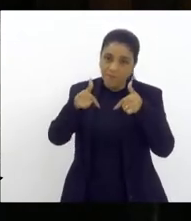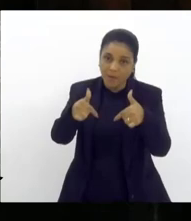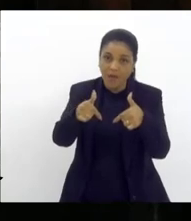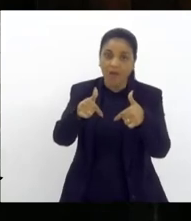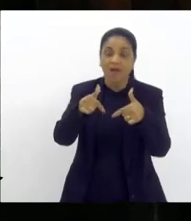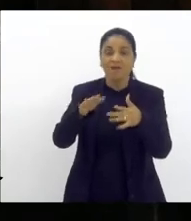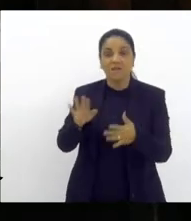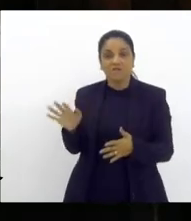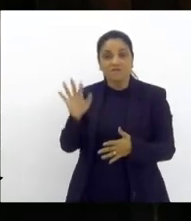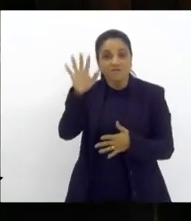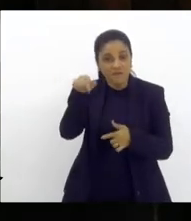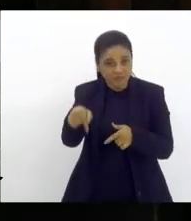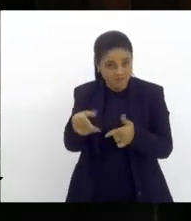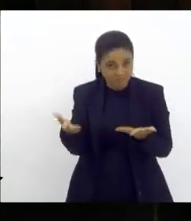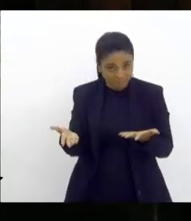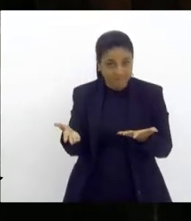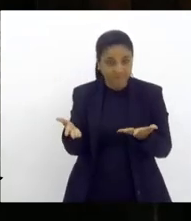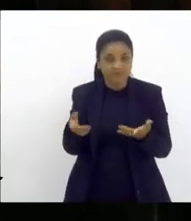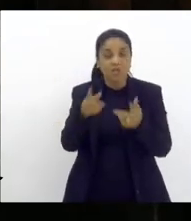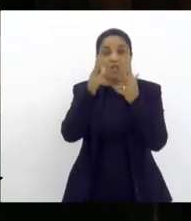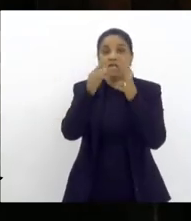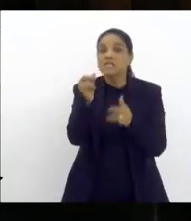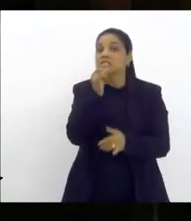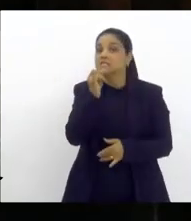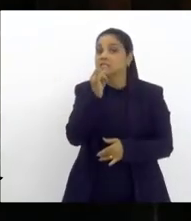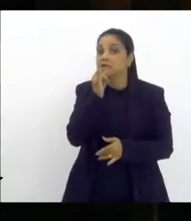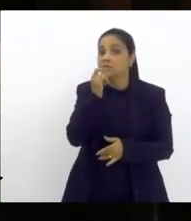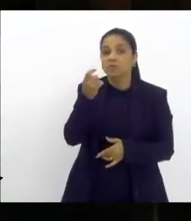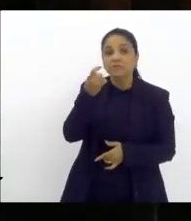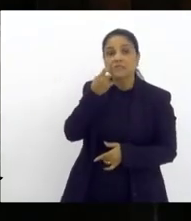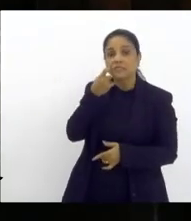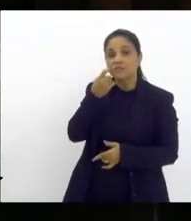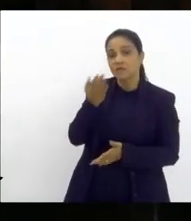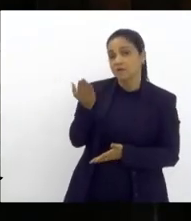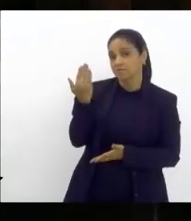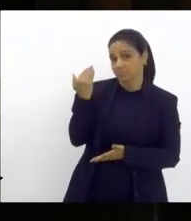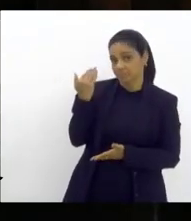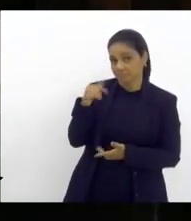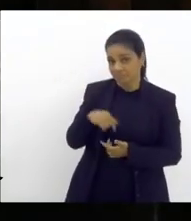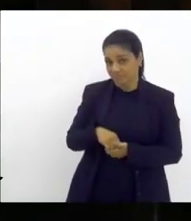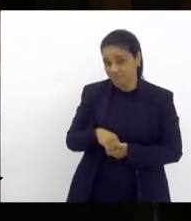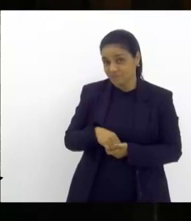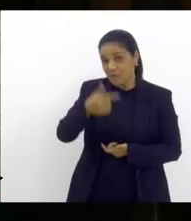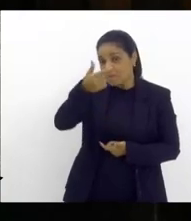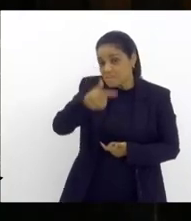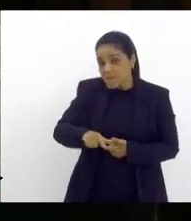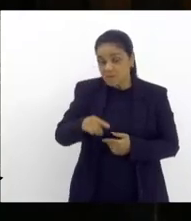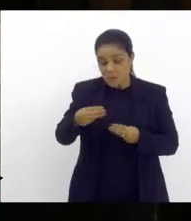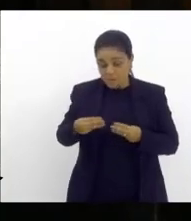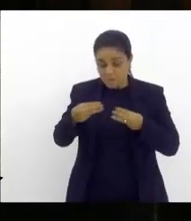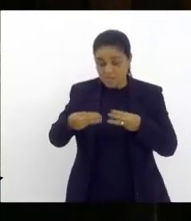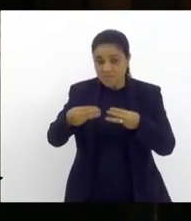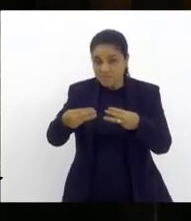do narco terror e dou um exemplo que aconteceu na última sexta-feira mais uma ministra do atual desgoverno